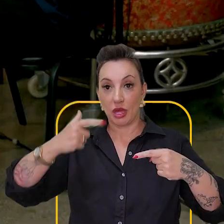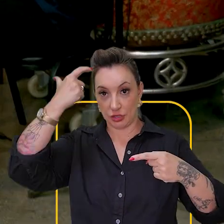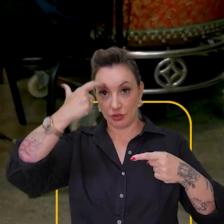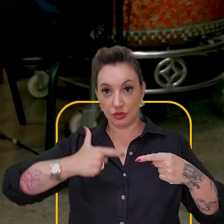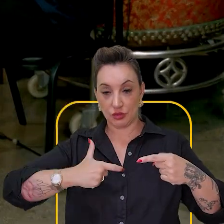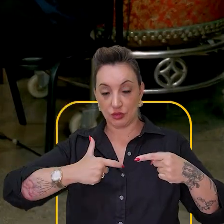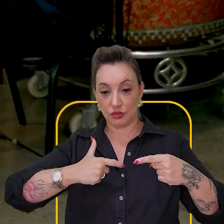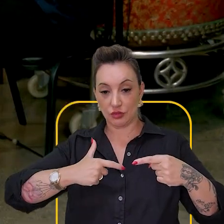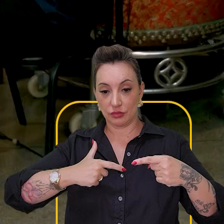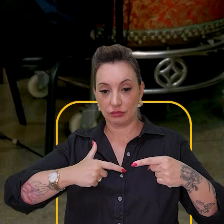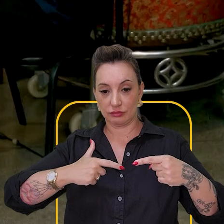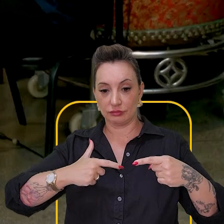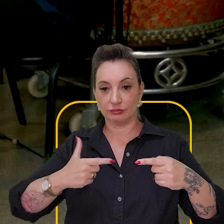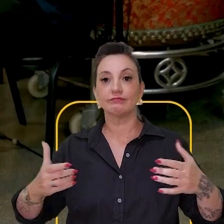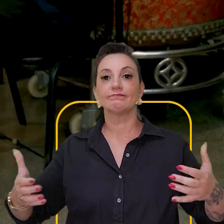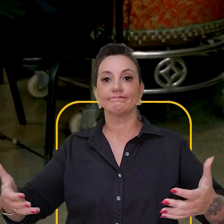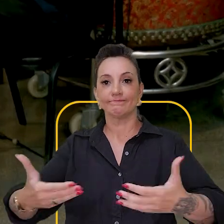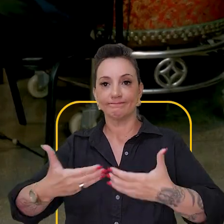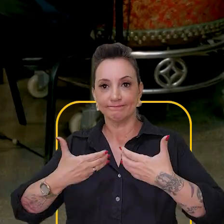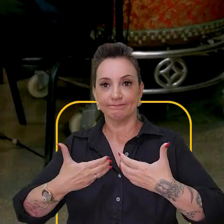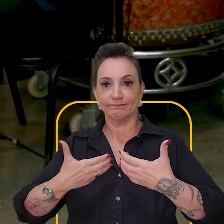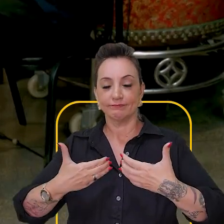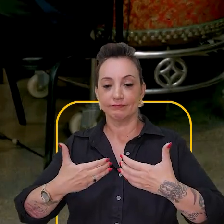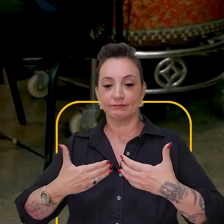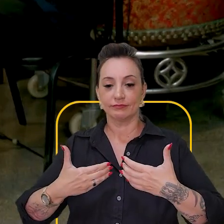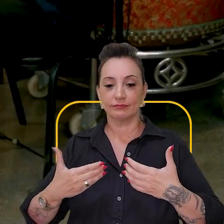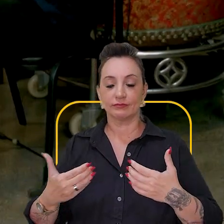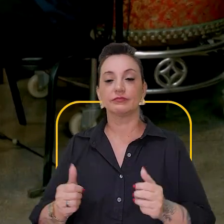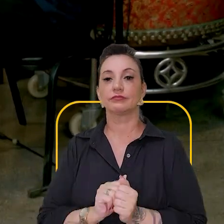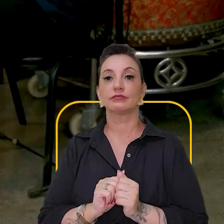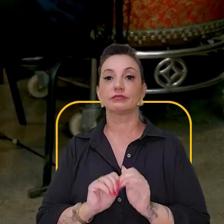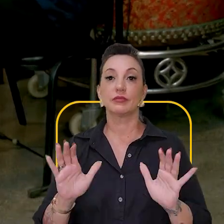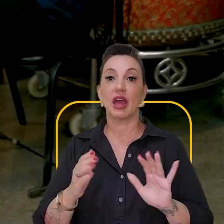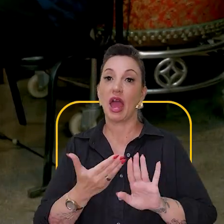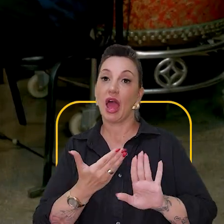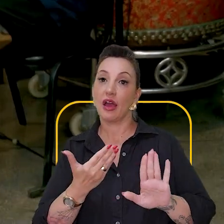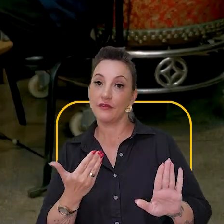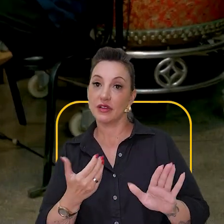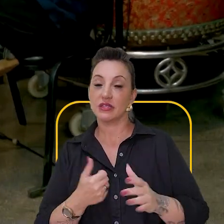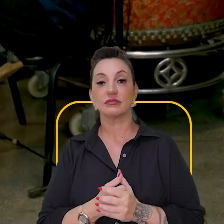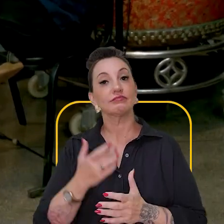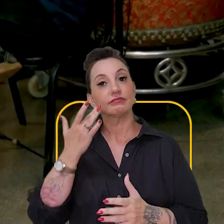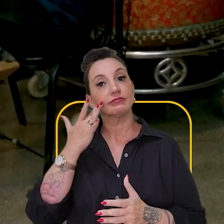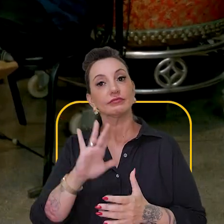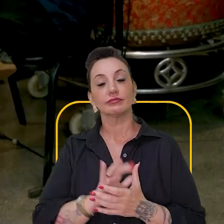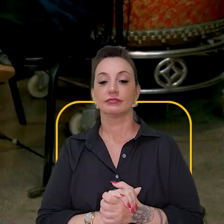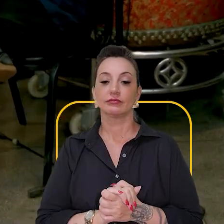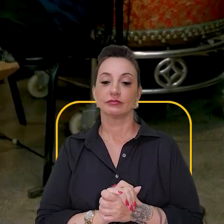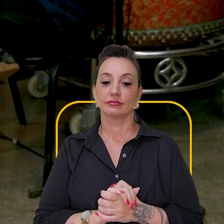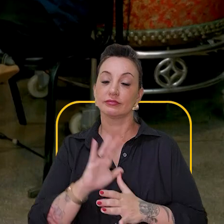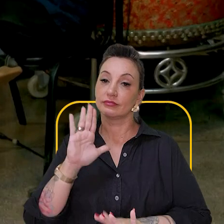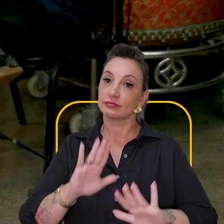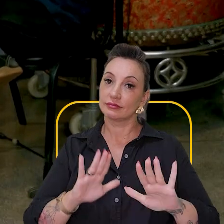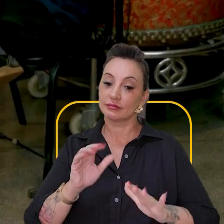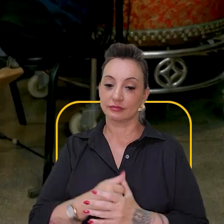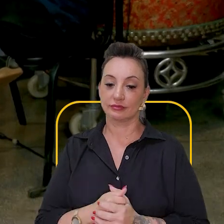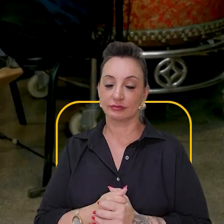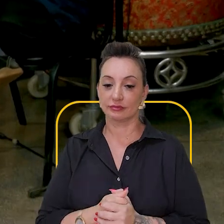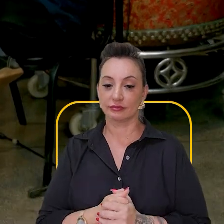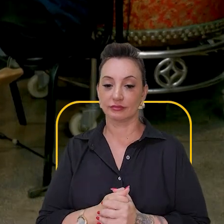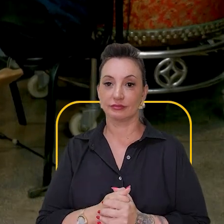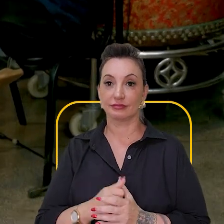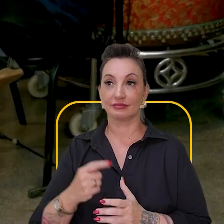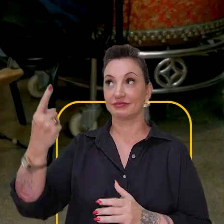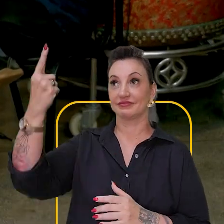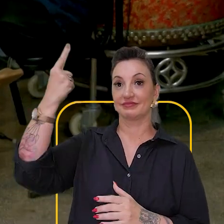competidor eu acabava puxando o pessoal mais para isso como eu me afastei eu não sei Aquela História né